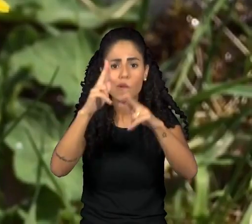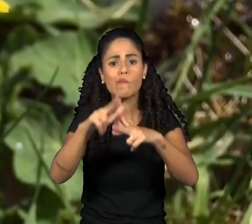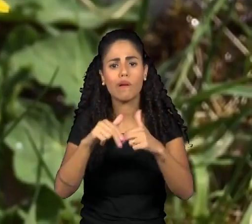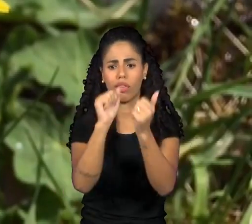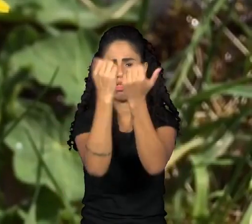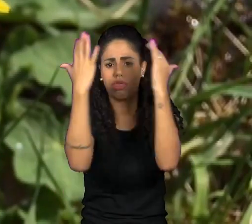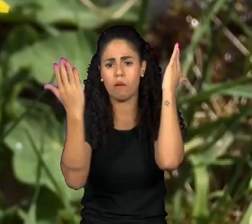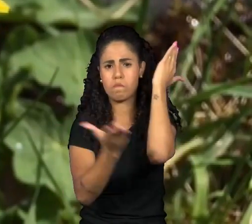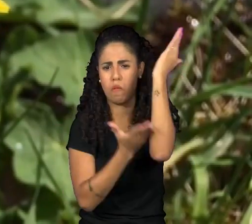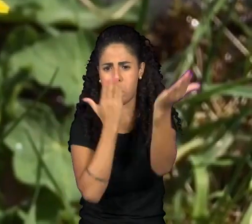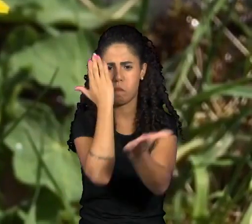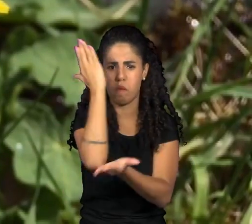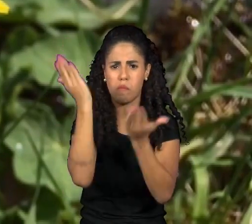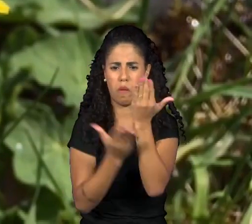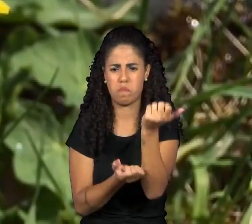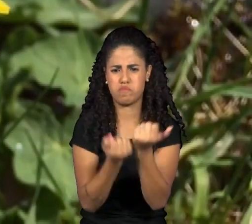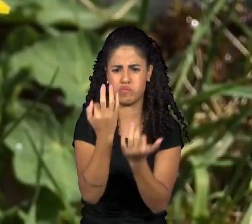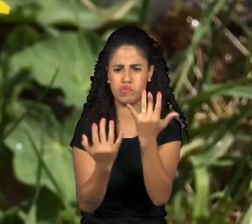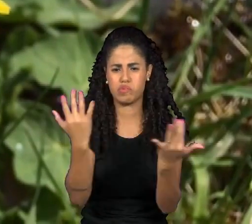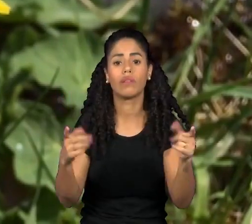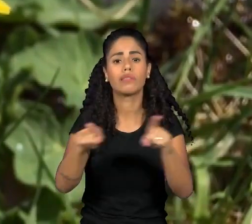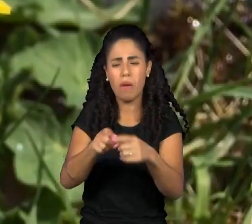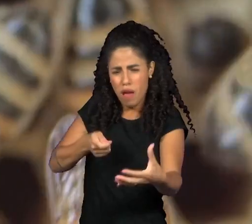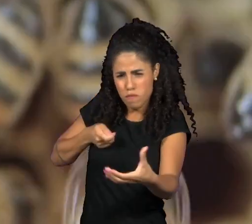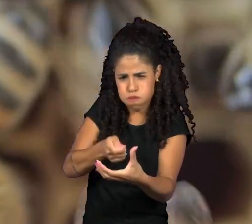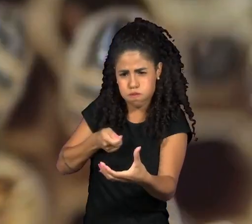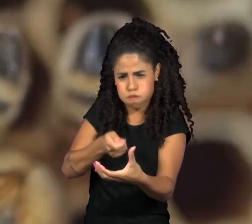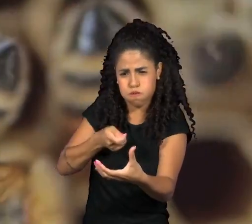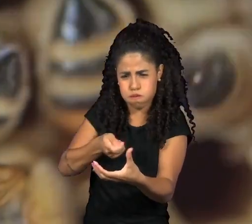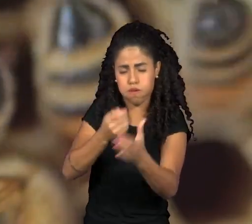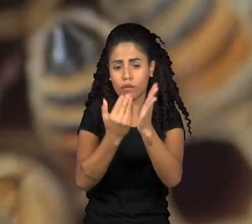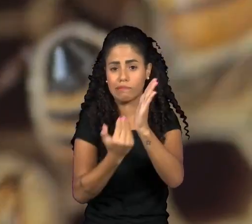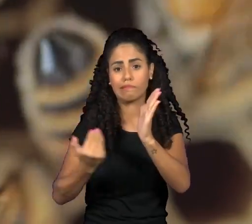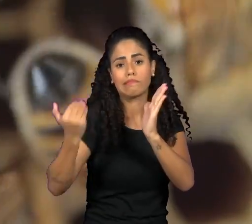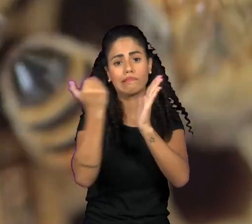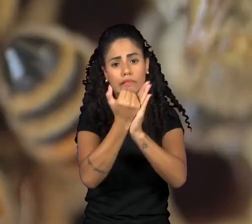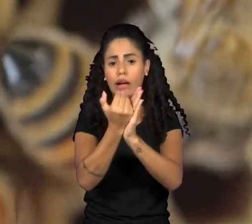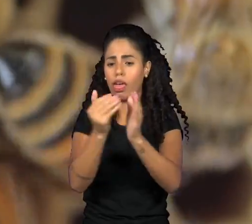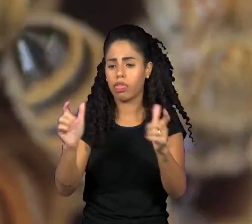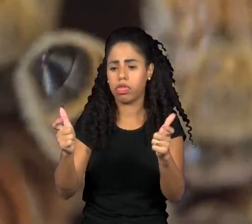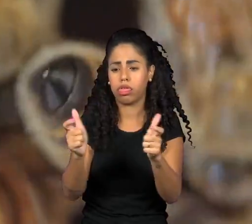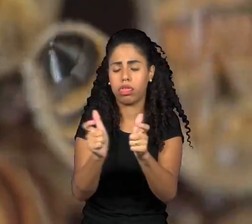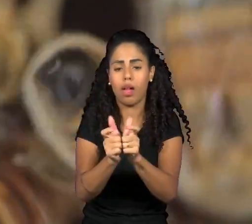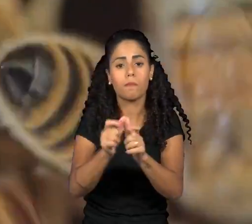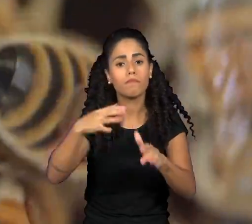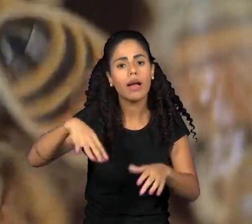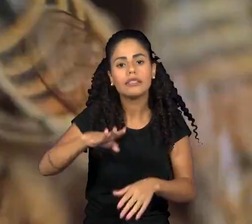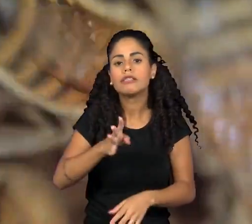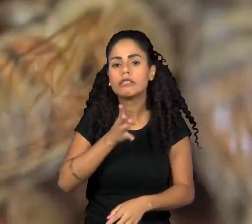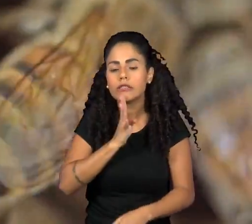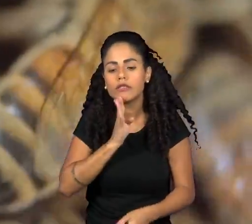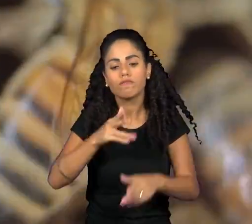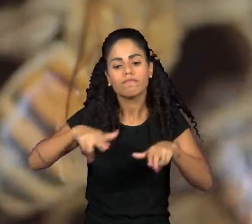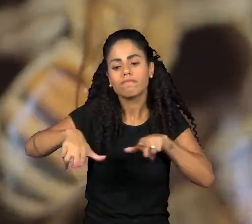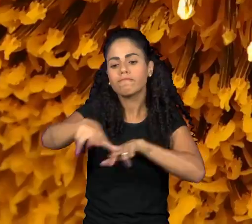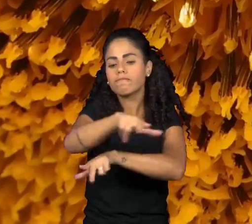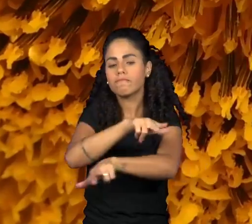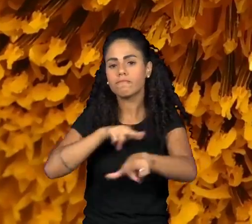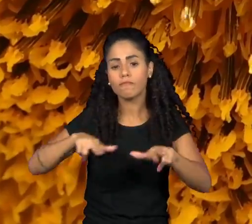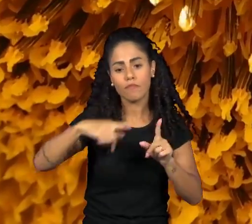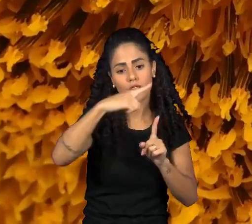do uso indiscriminado de agrotóxicos. Conhecer e conservar a diversidade de